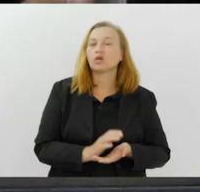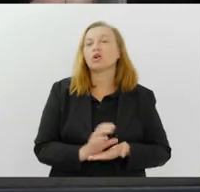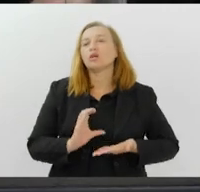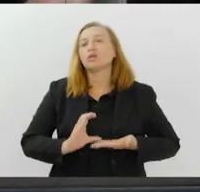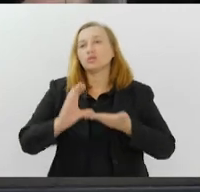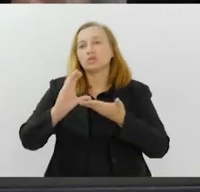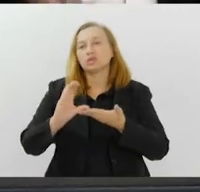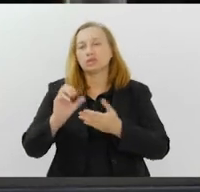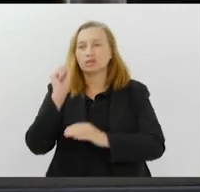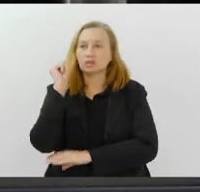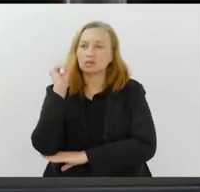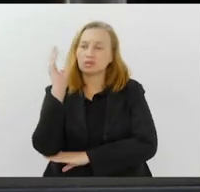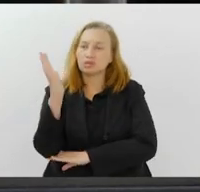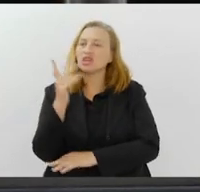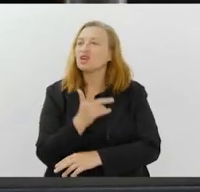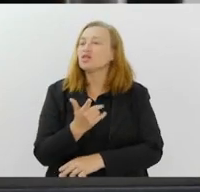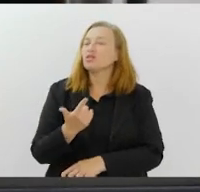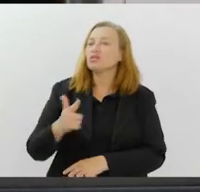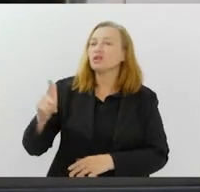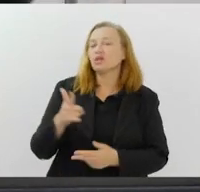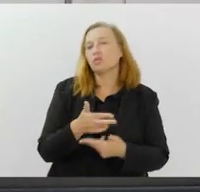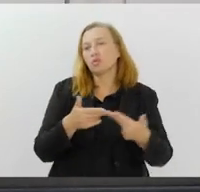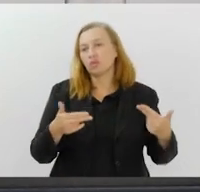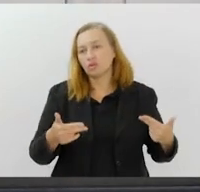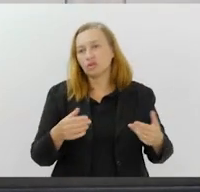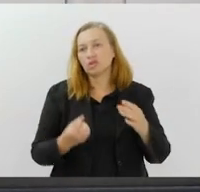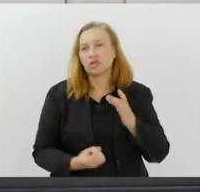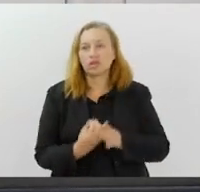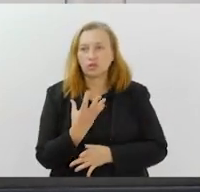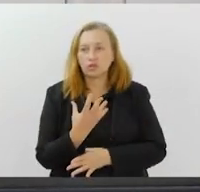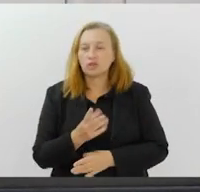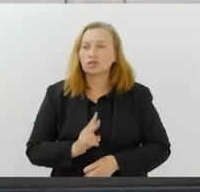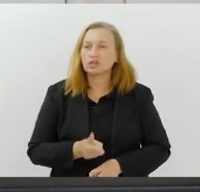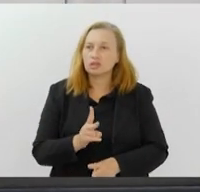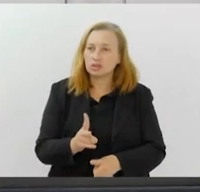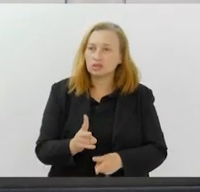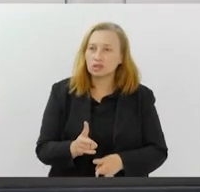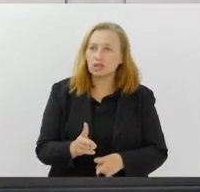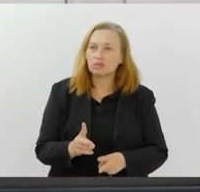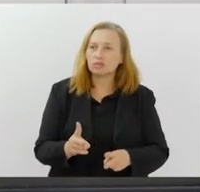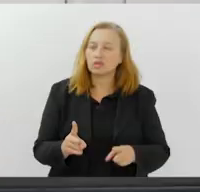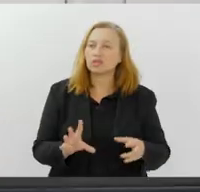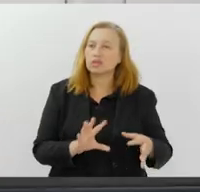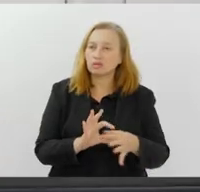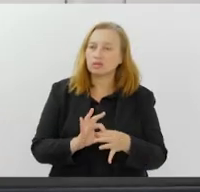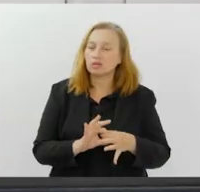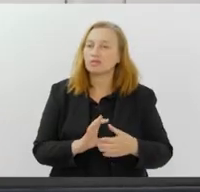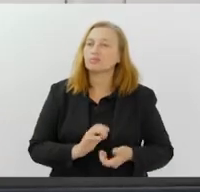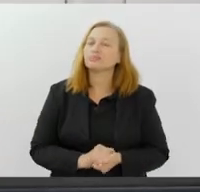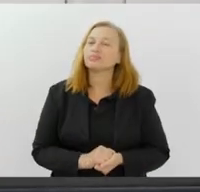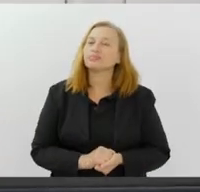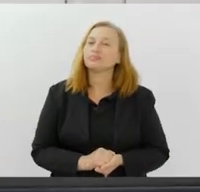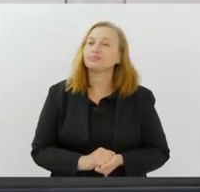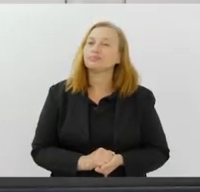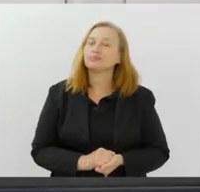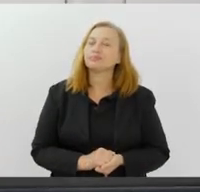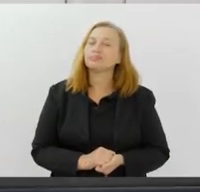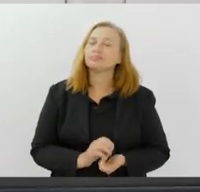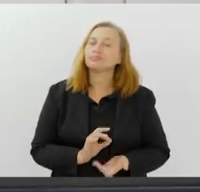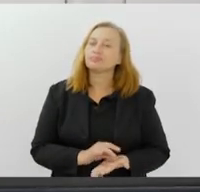de Meio Ambiente vários outros conselhos que a gente criou sempre são paritários no mínimo paritários na